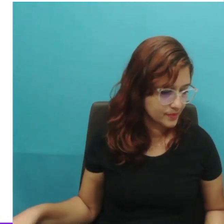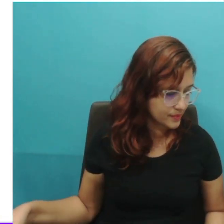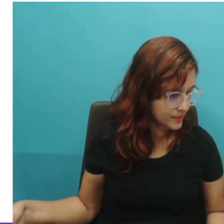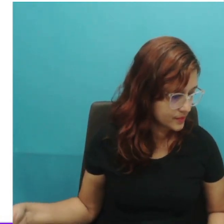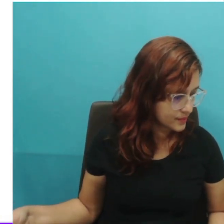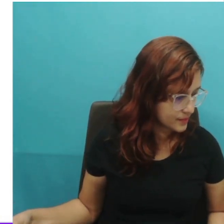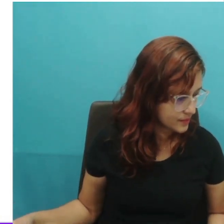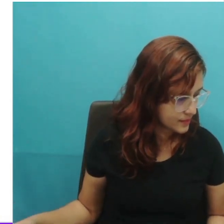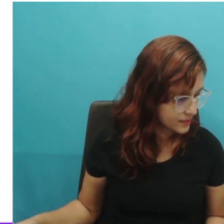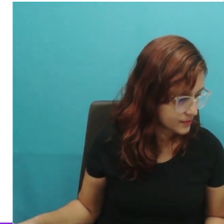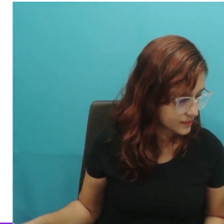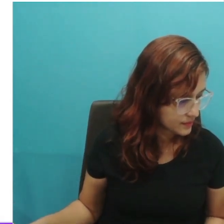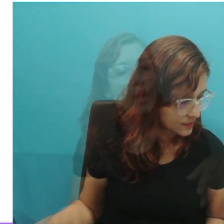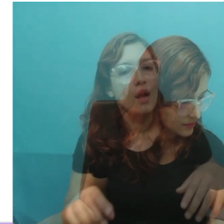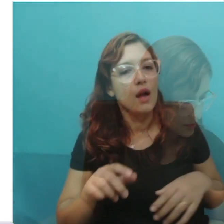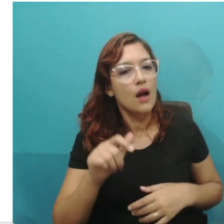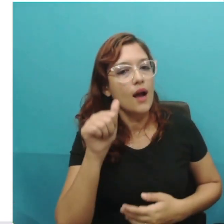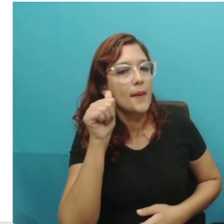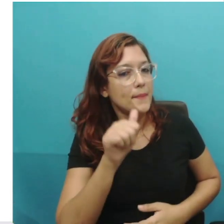coisas. Por exemplo,